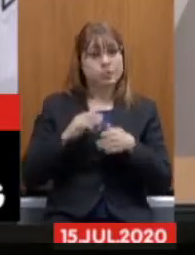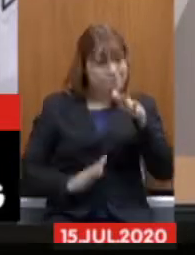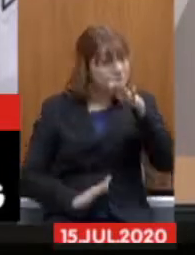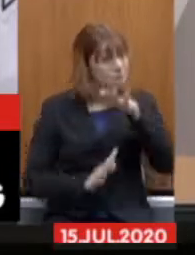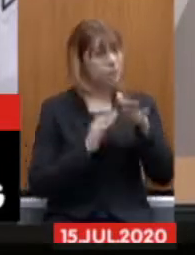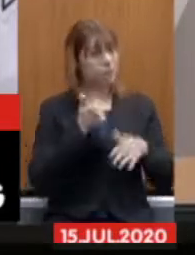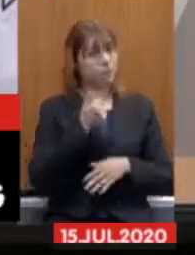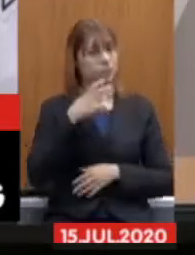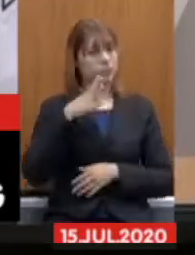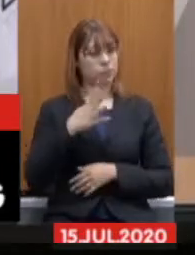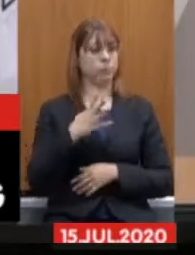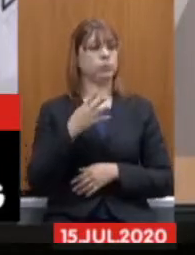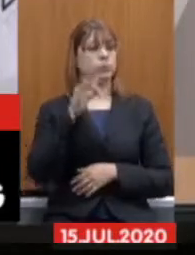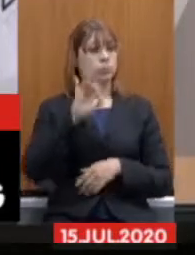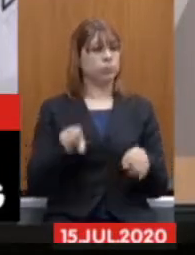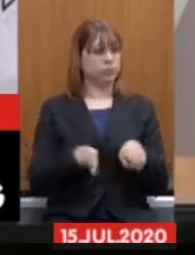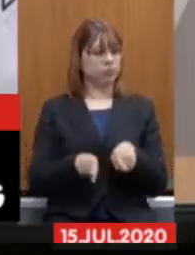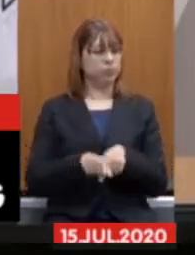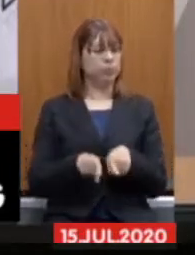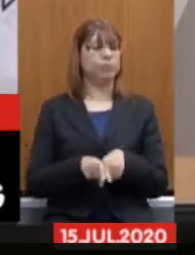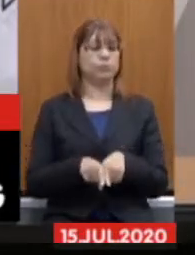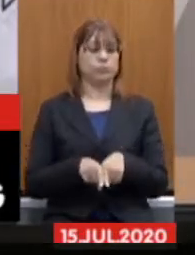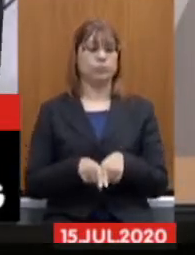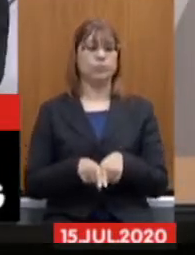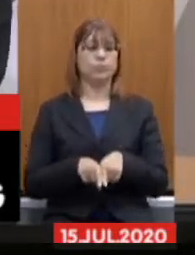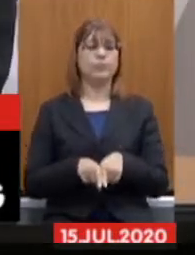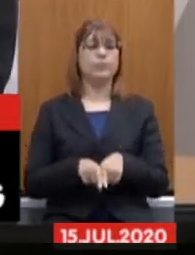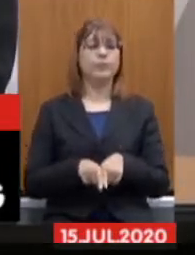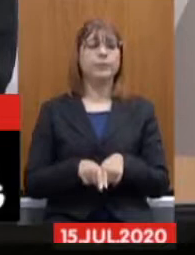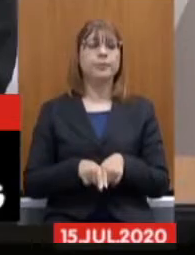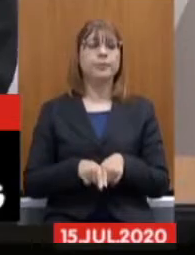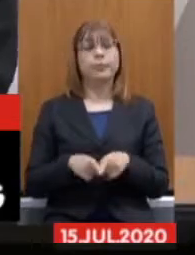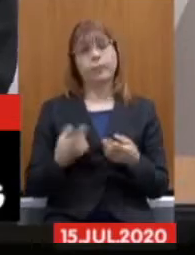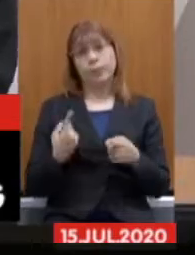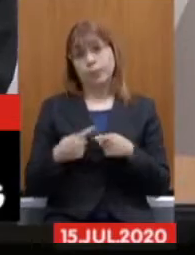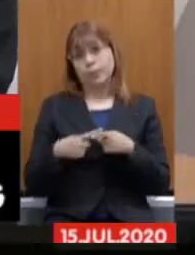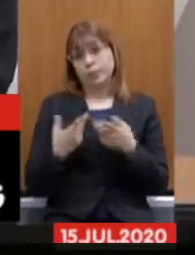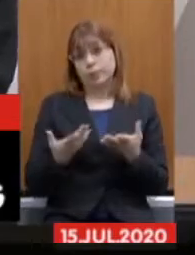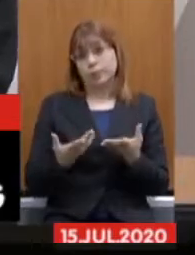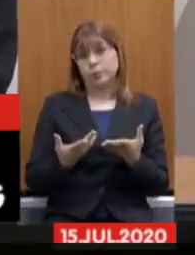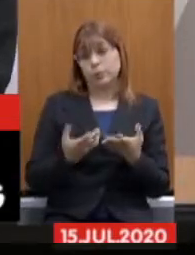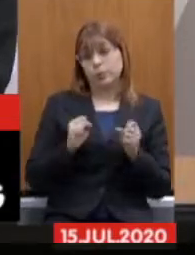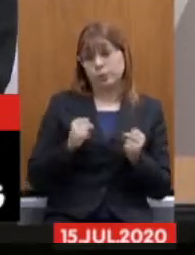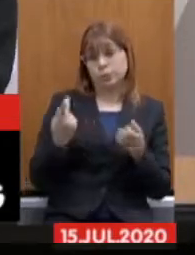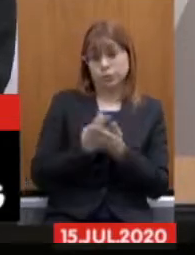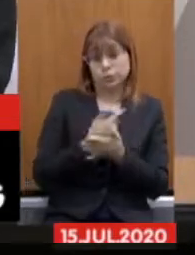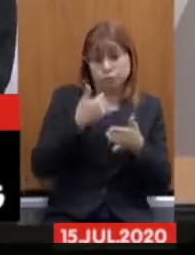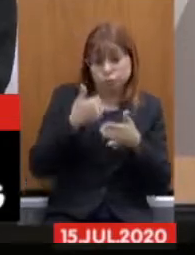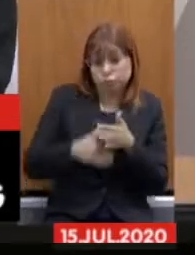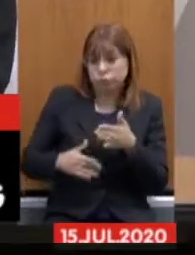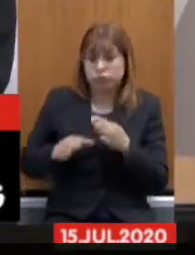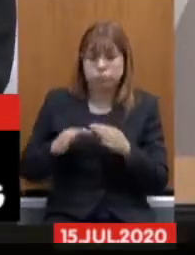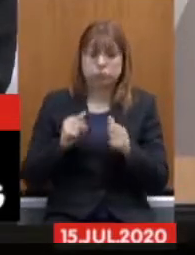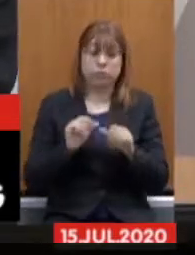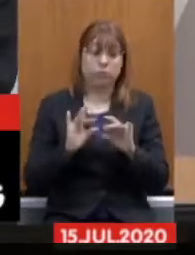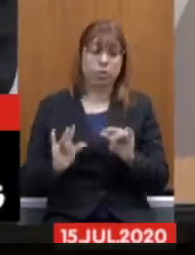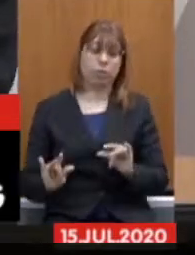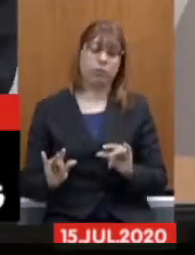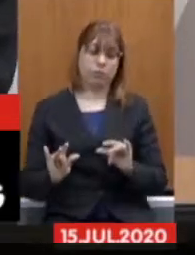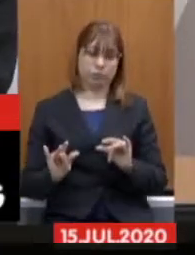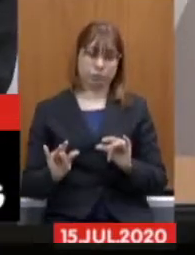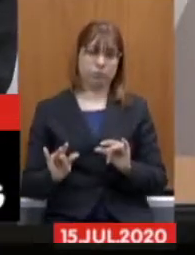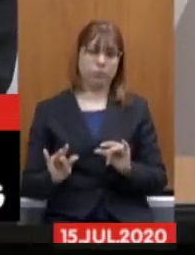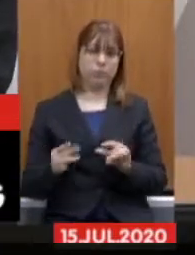14 por cento né e também é até pouco sua pena de fazer confisco os que optaram por ali